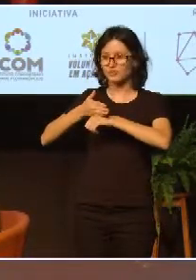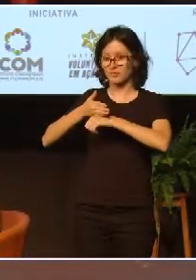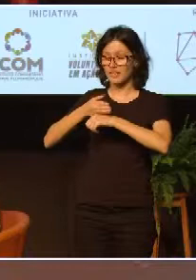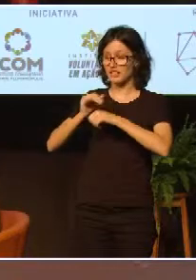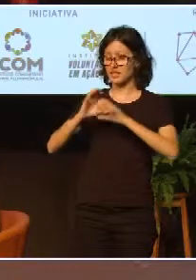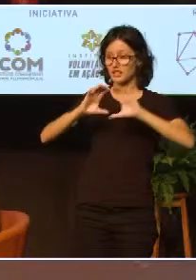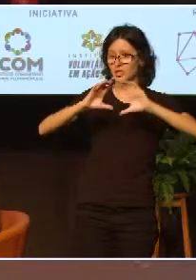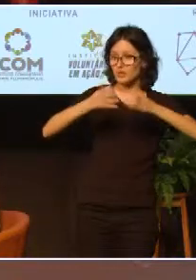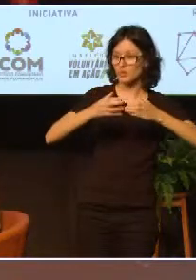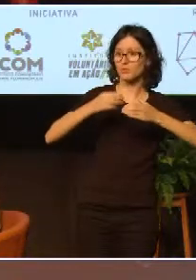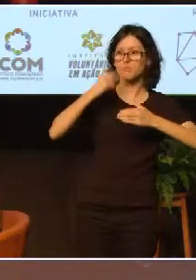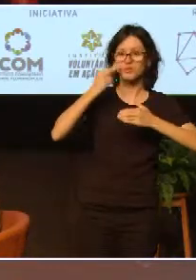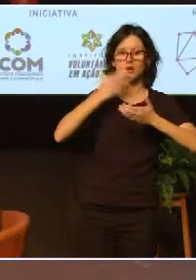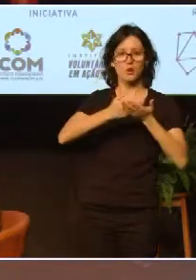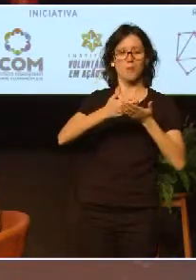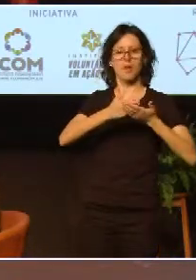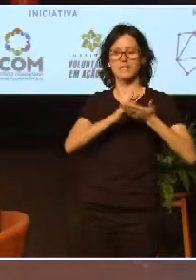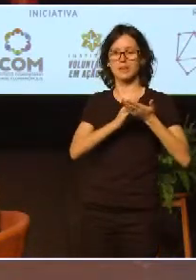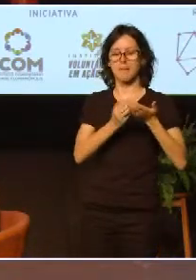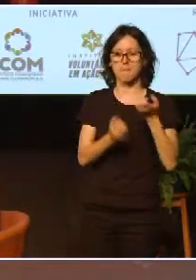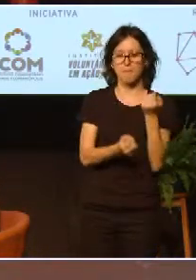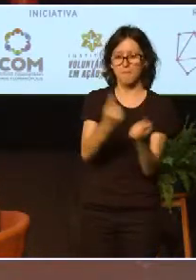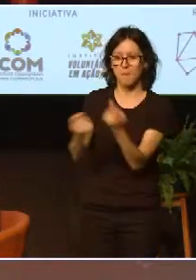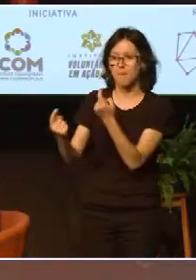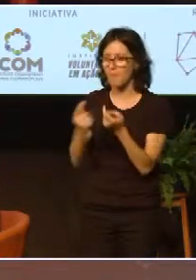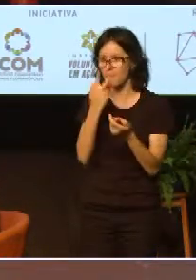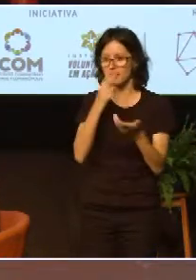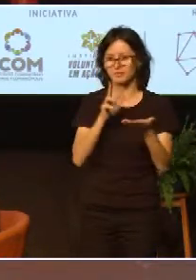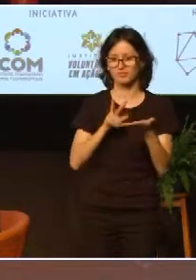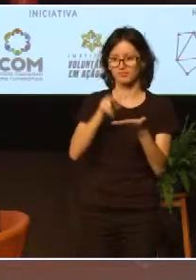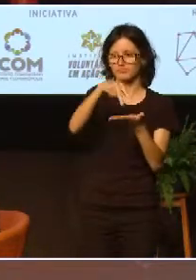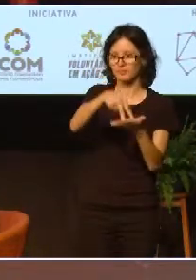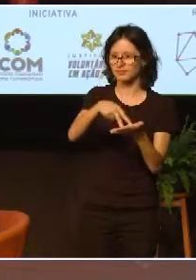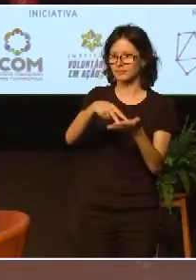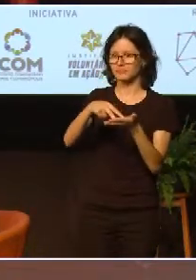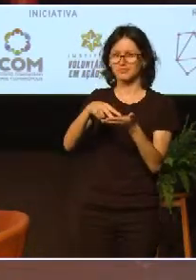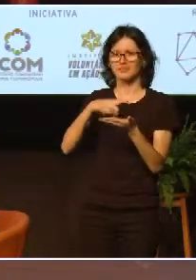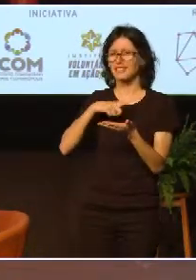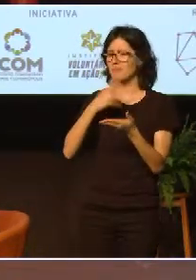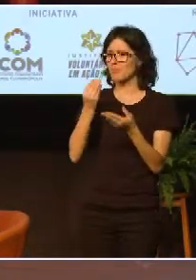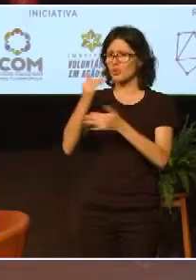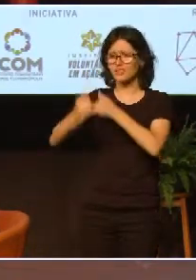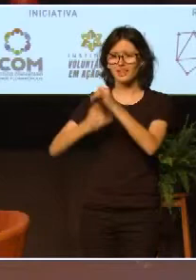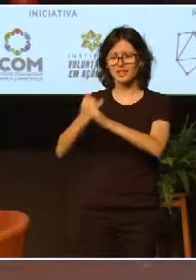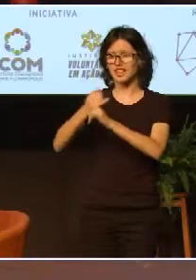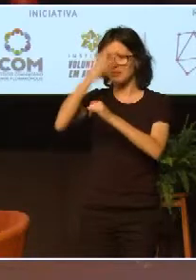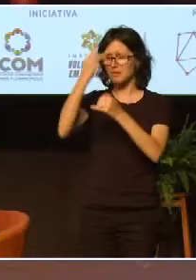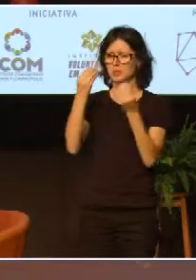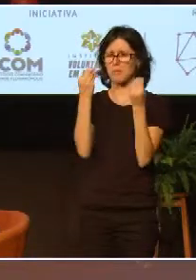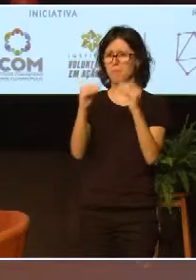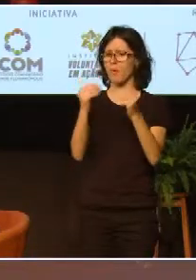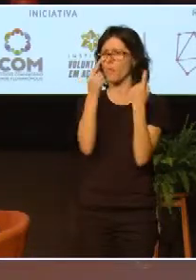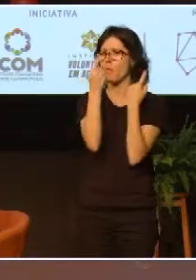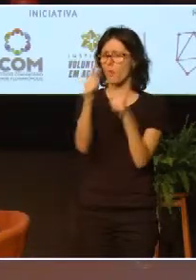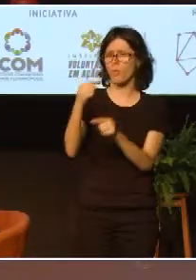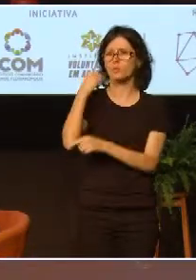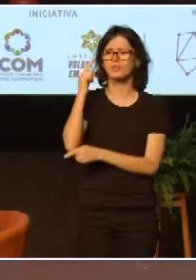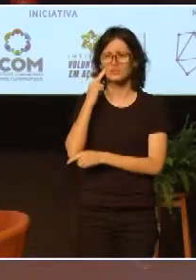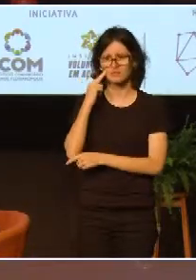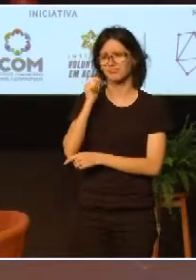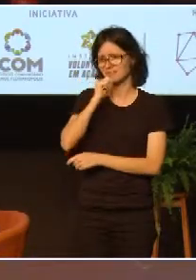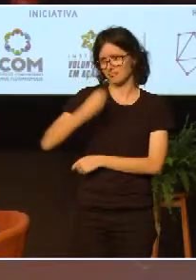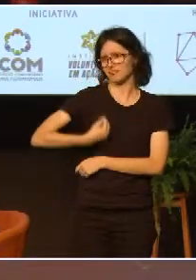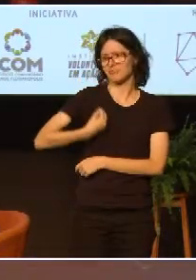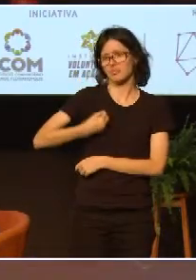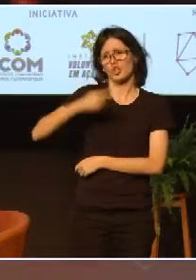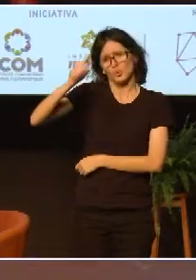ascende economicamente, em todos os sentidos, o racismo aparece. A gente nunca viu tanta onda de racismo na internet. Ou seja, o racismo está lá,